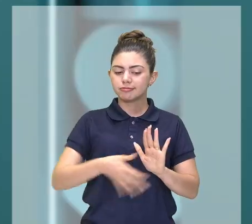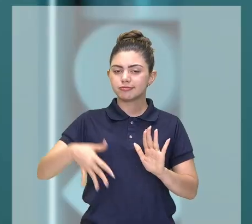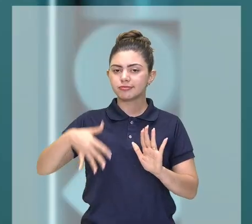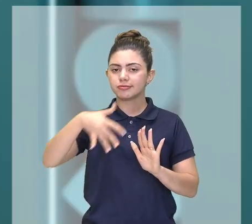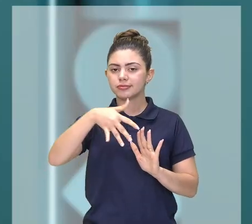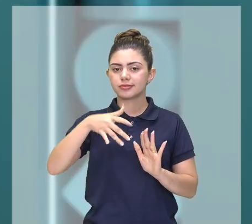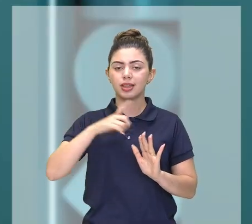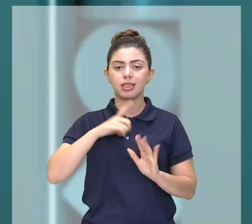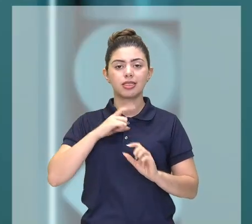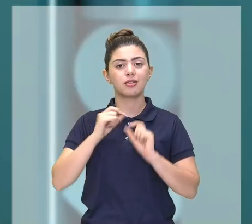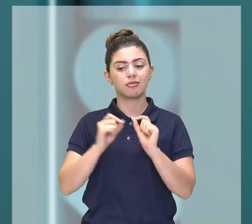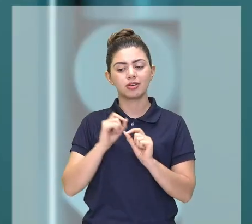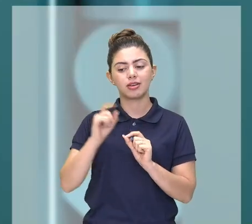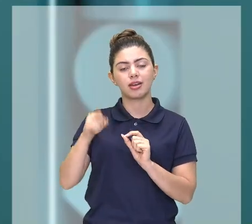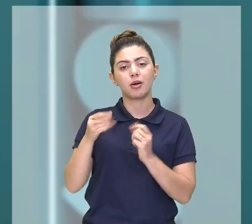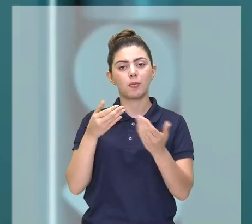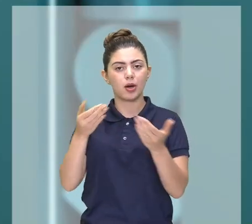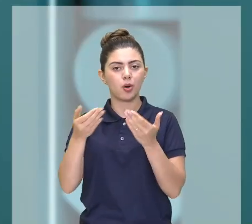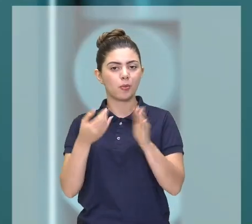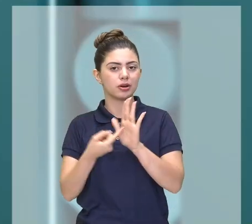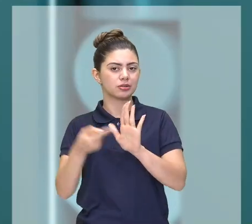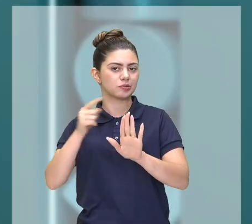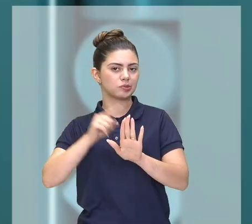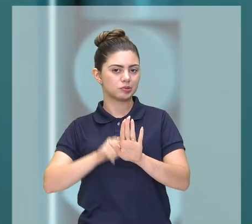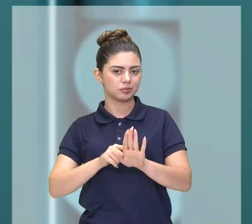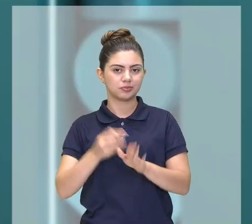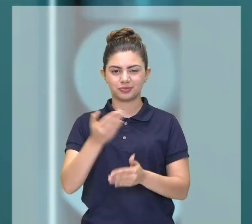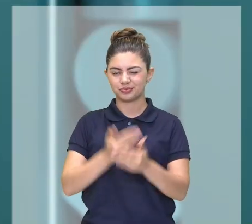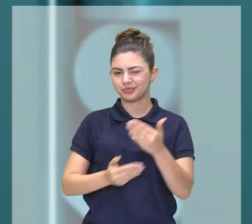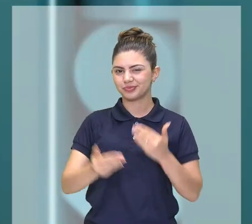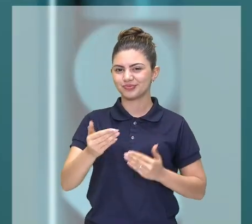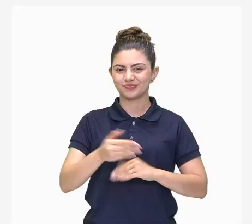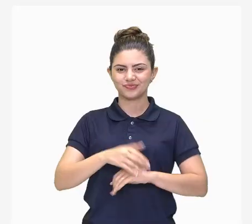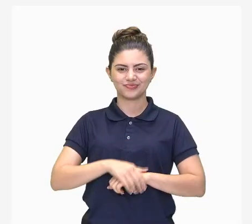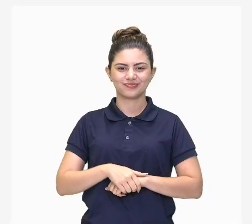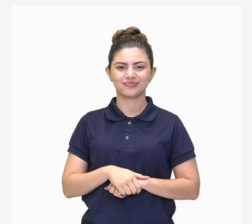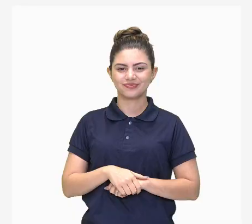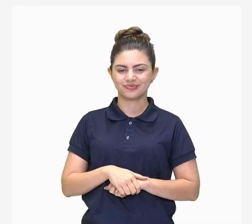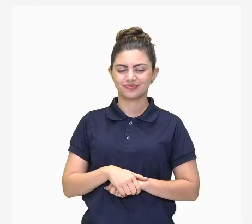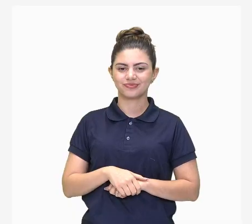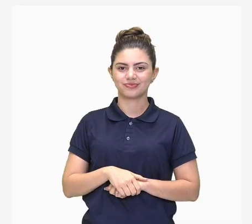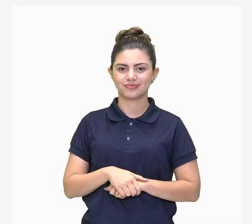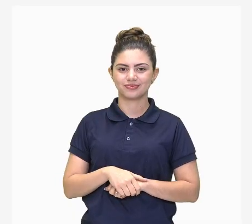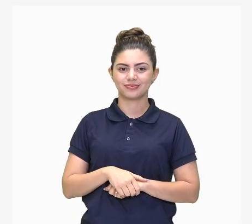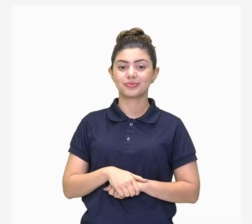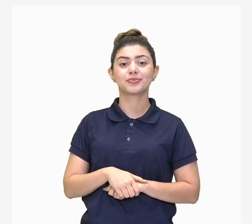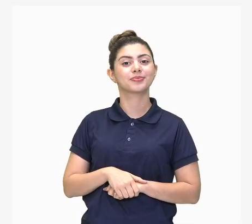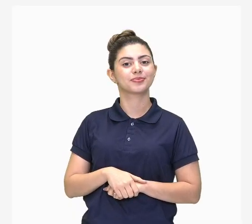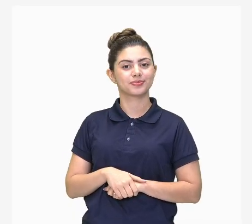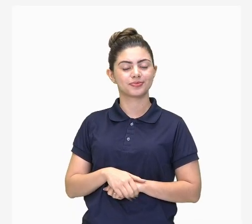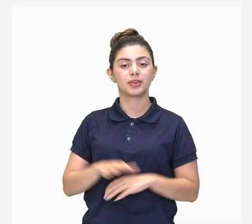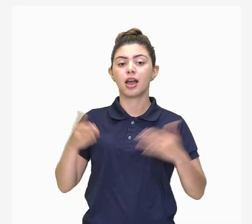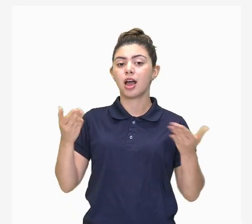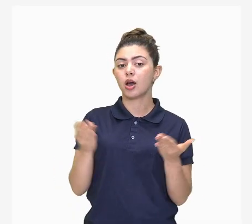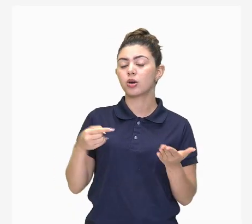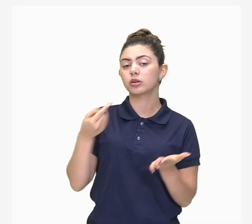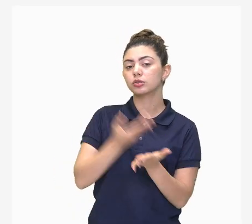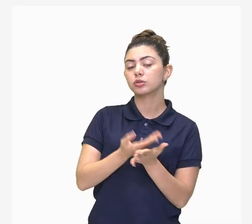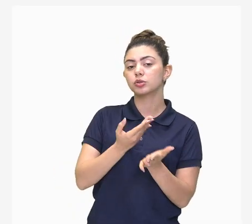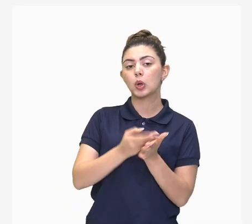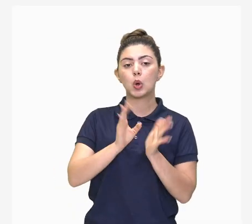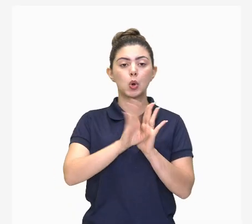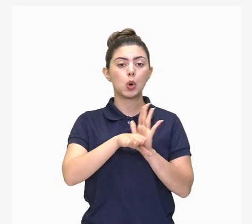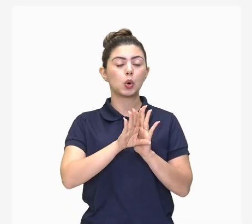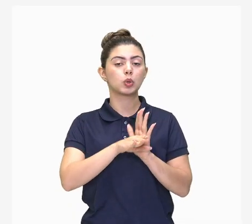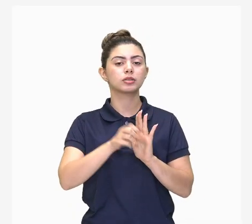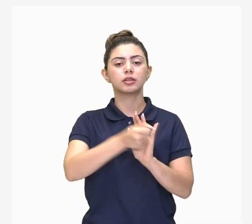desenvolvimento figurativo. Vamos adiante. Vejamos agora o conceito de